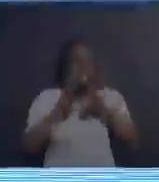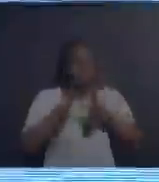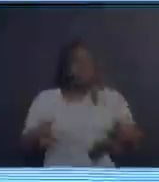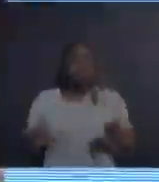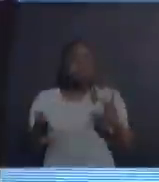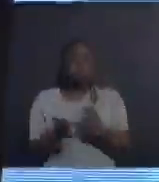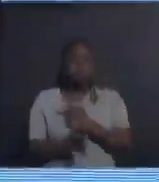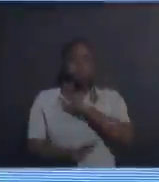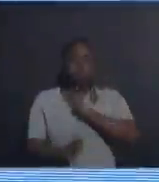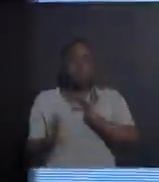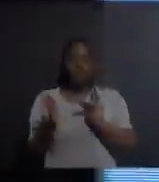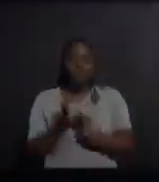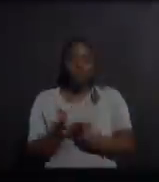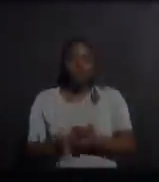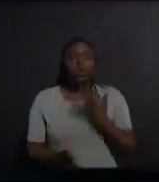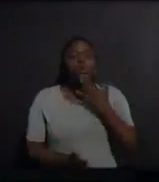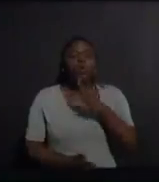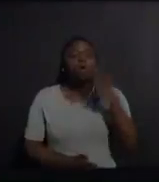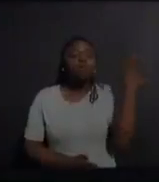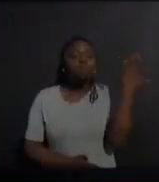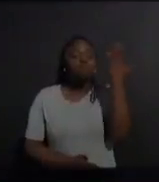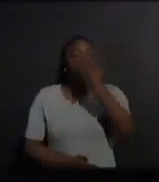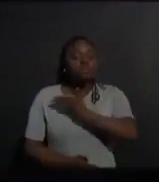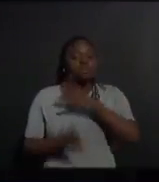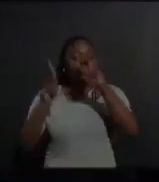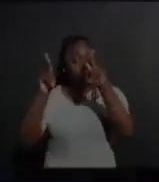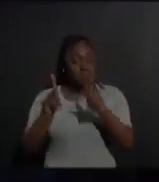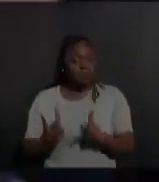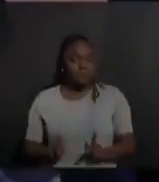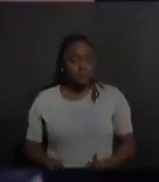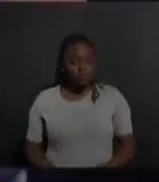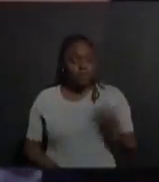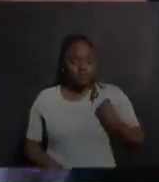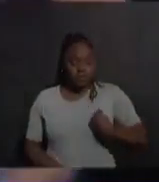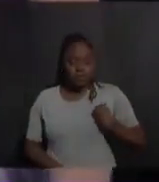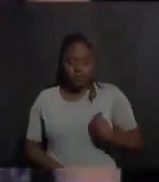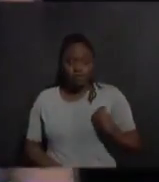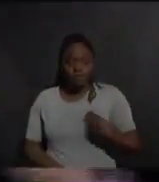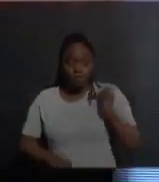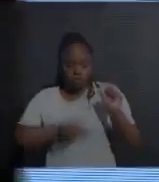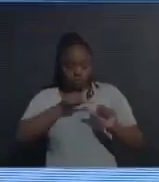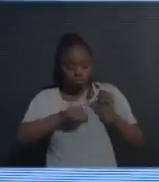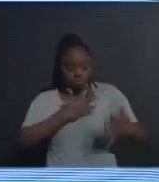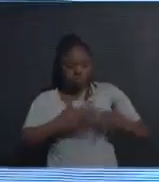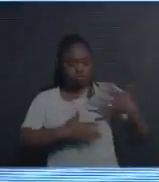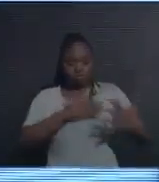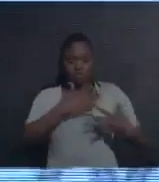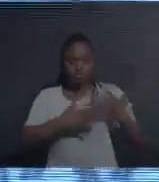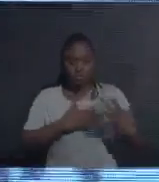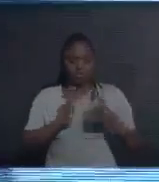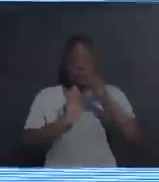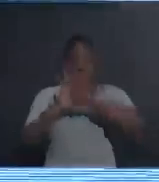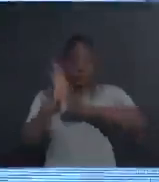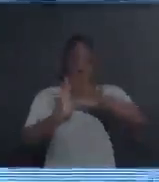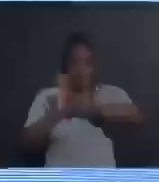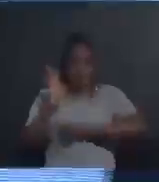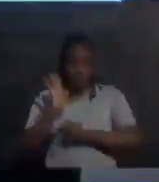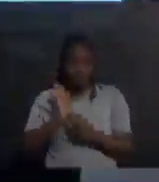Eu vi tudo isso. Qual é a prova de que a pessoa viveu um avivamento? Esse texto que eu acabei de